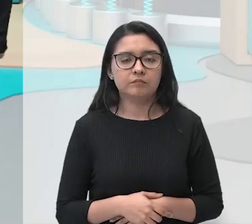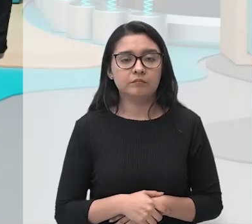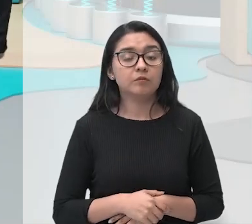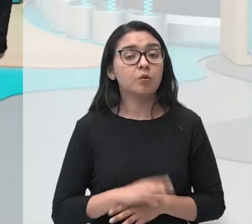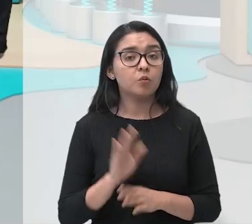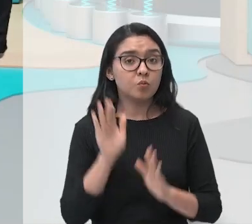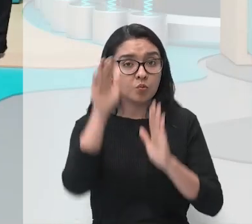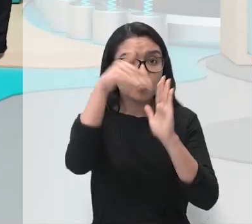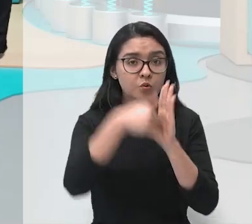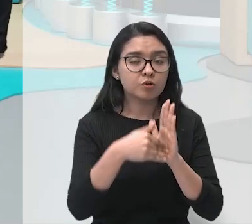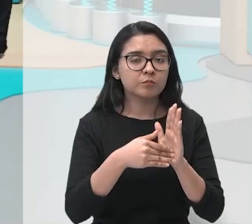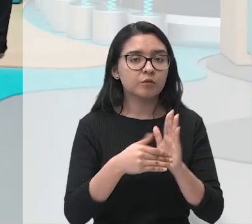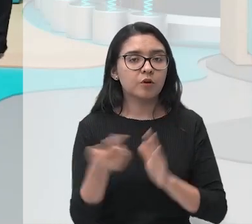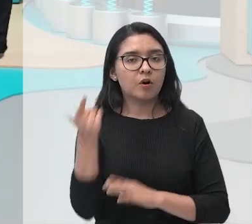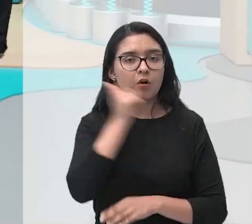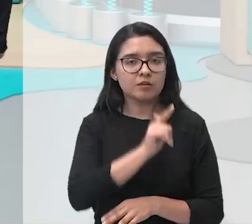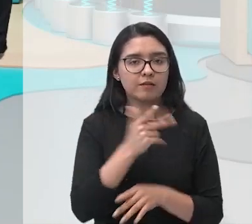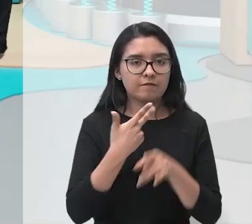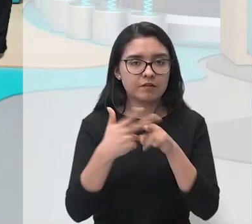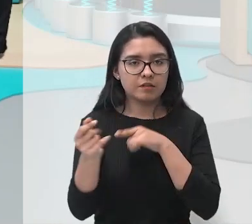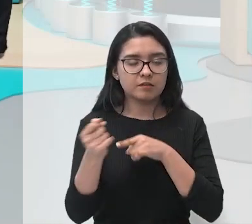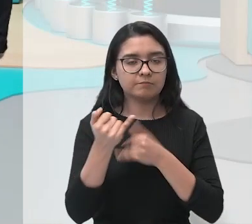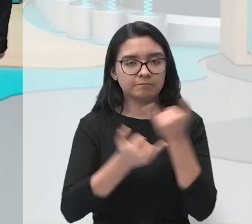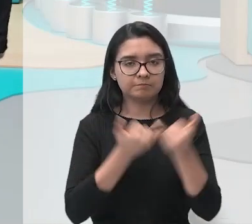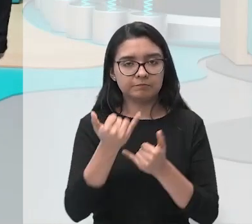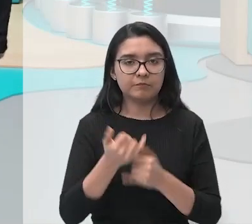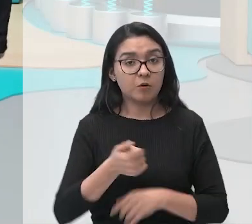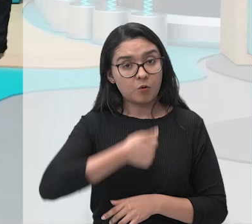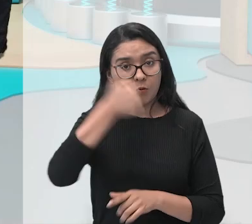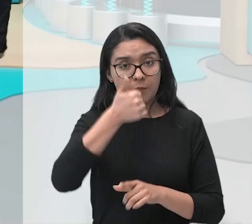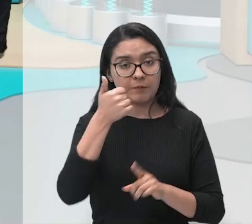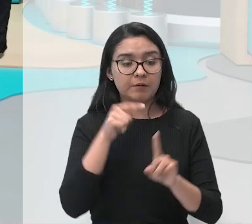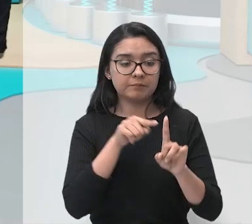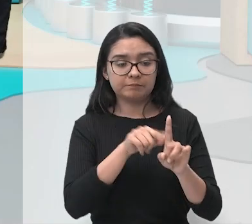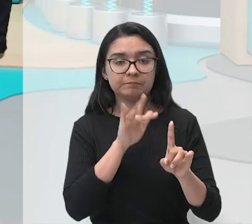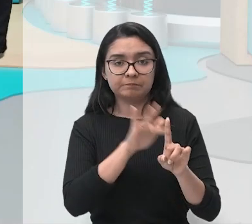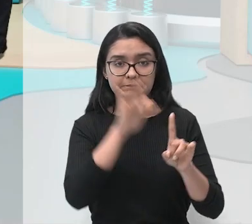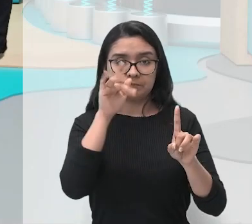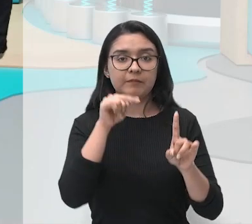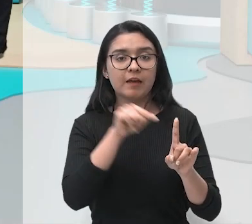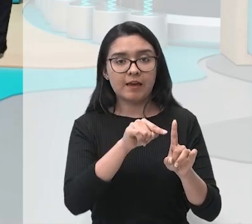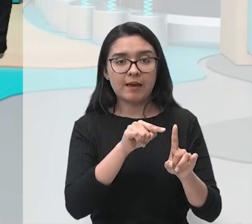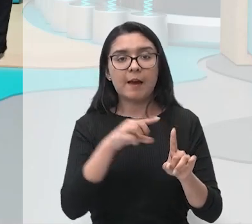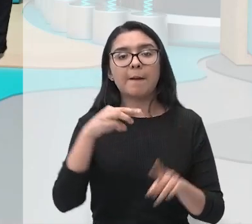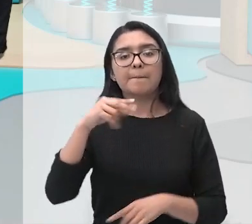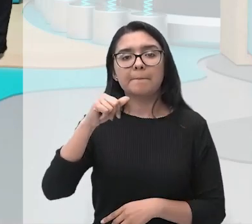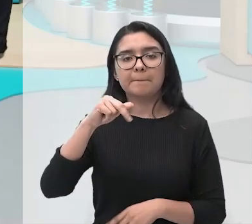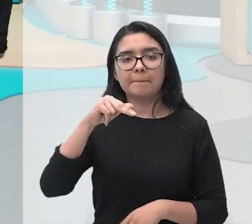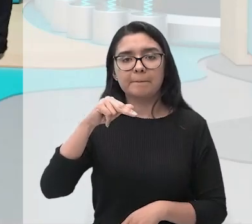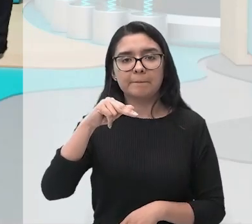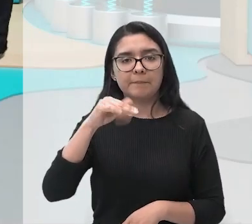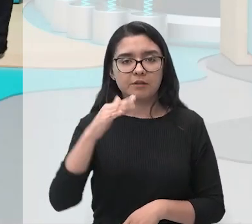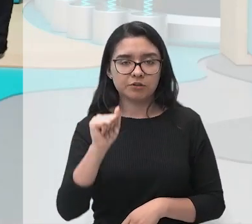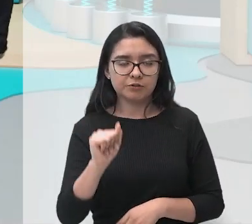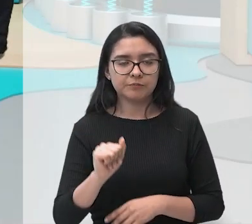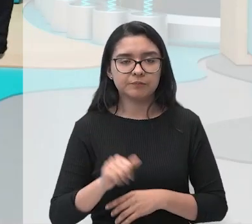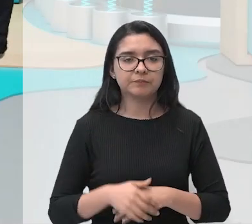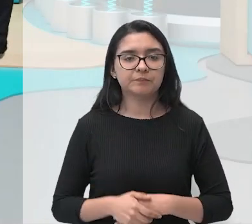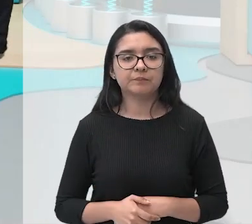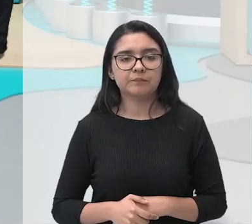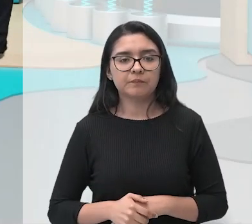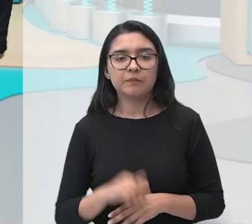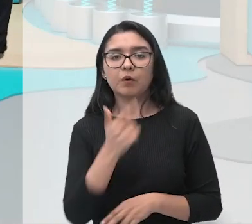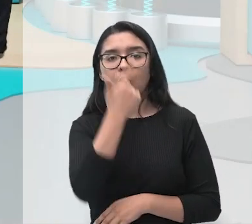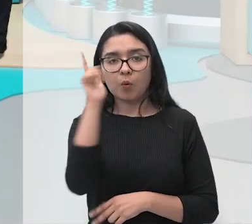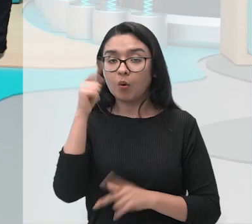por último é o vencedor da brincadeira. E o primeiro que for pego vira a manja, certo?